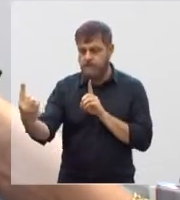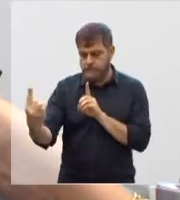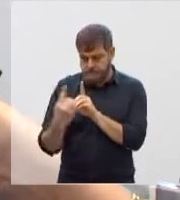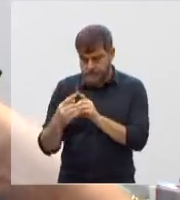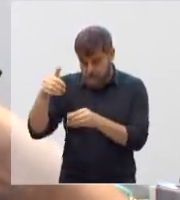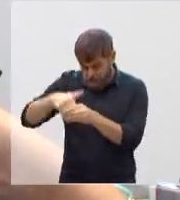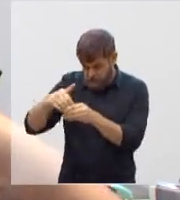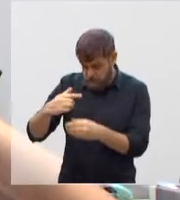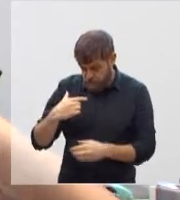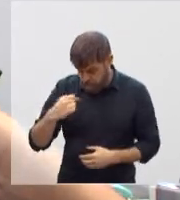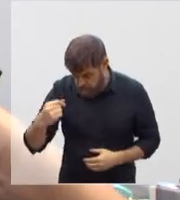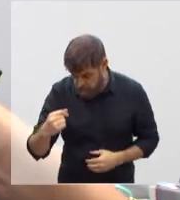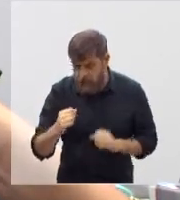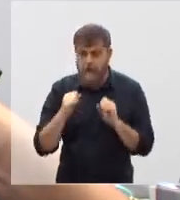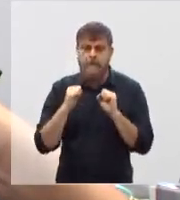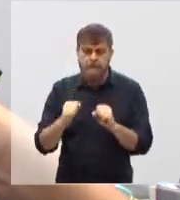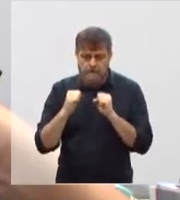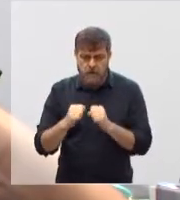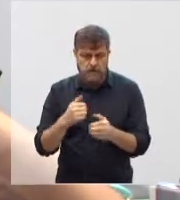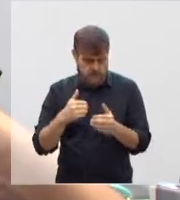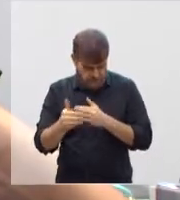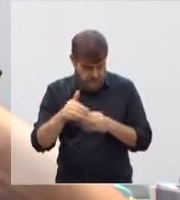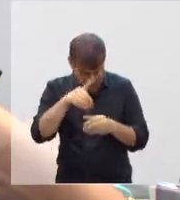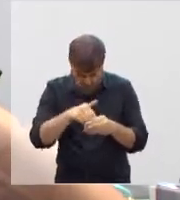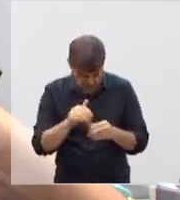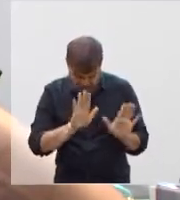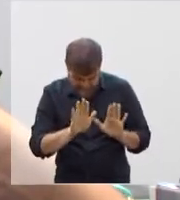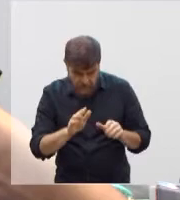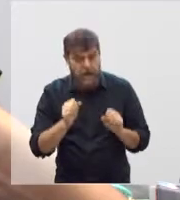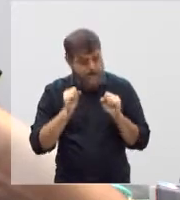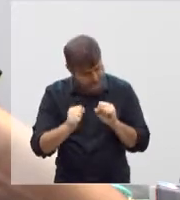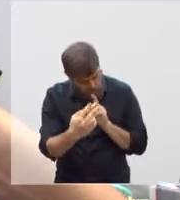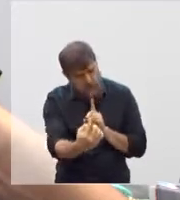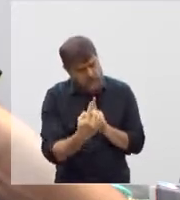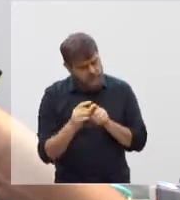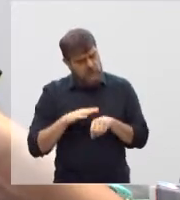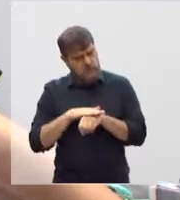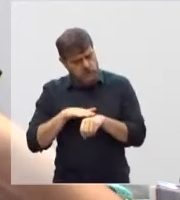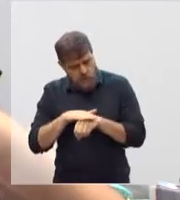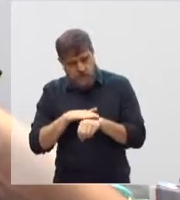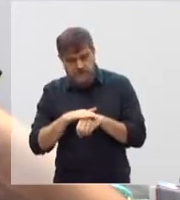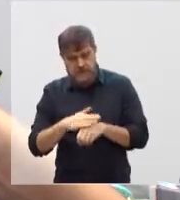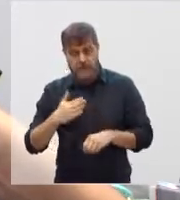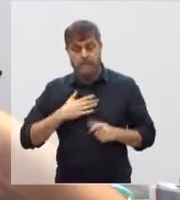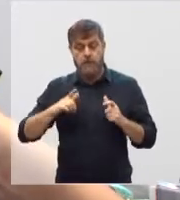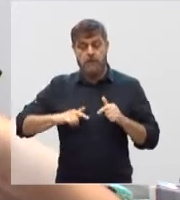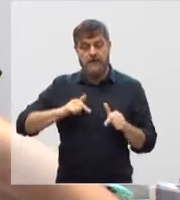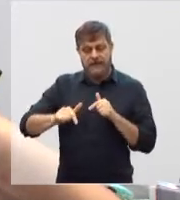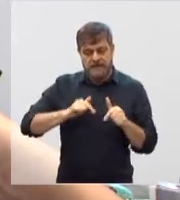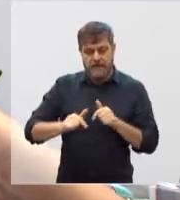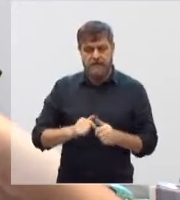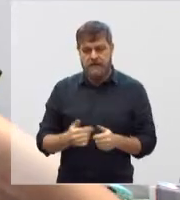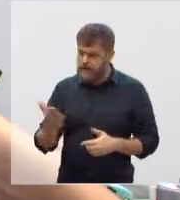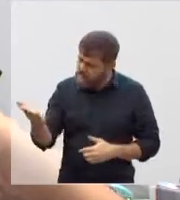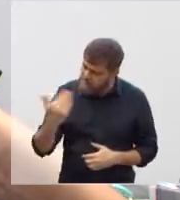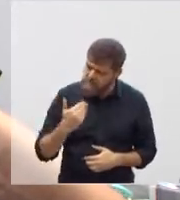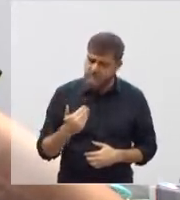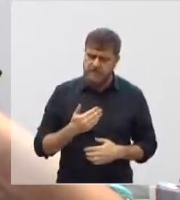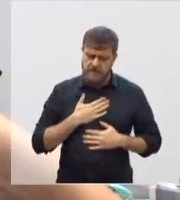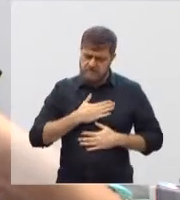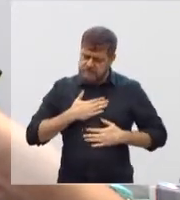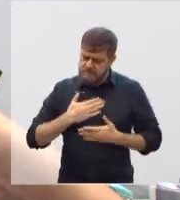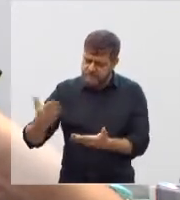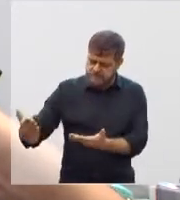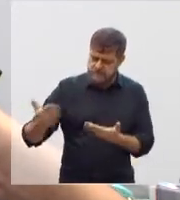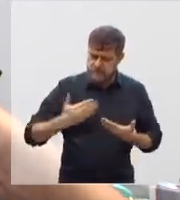estou à sua disposição. Se você votou em mim, ou mesmo se você não votou em mim, estou aberto, receptivo. Se você quiser visitar o meu gabinete aqui, você é